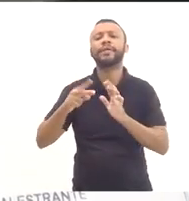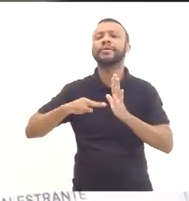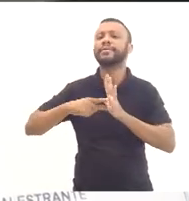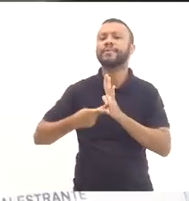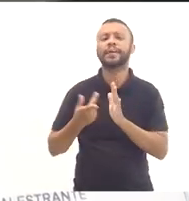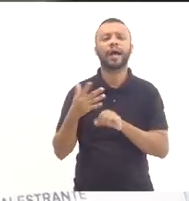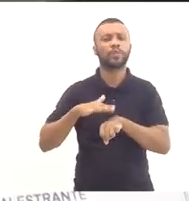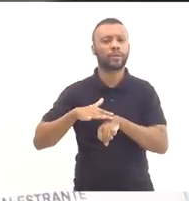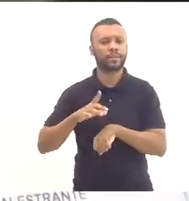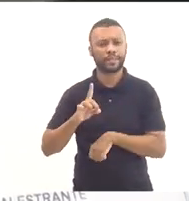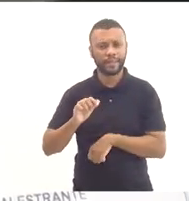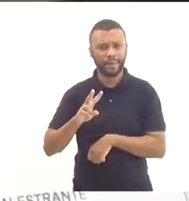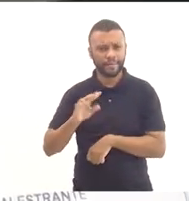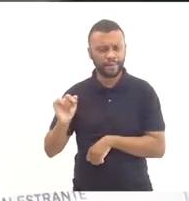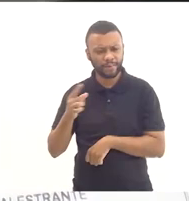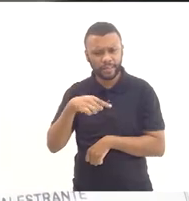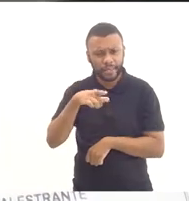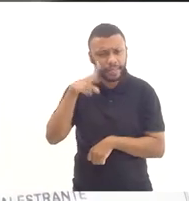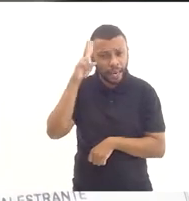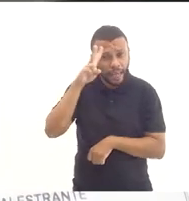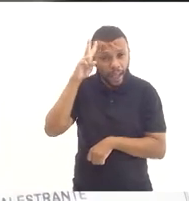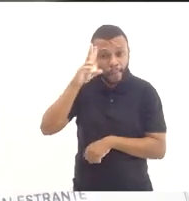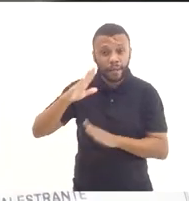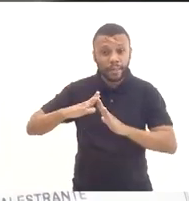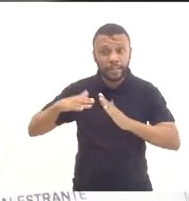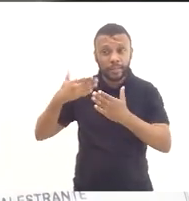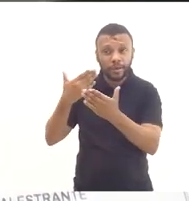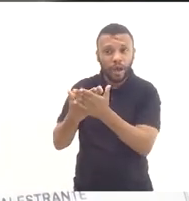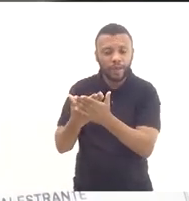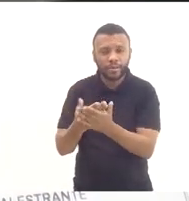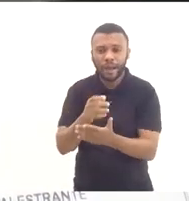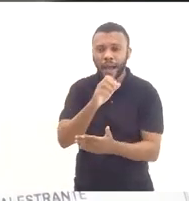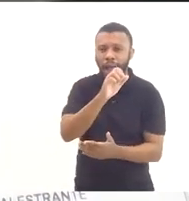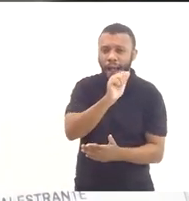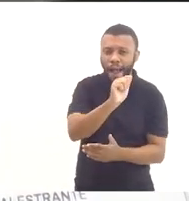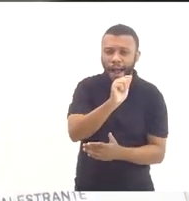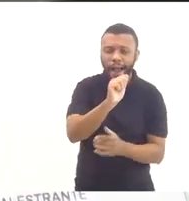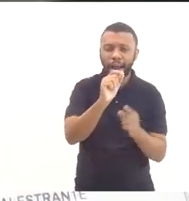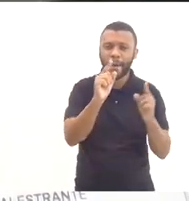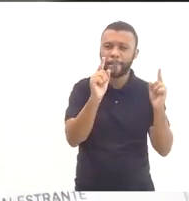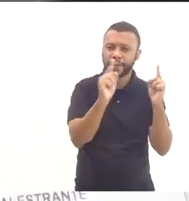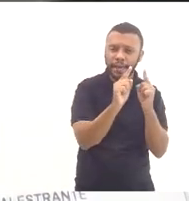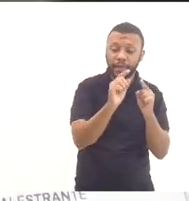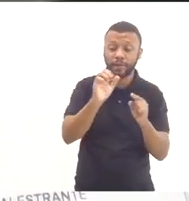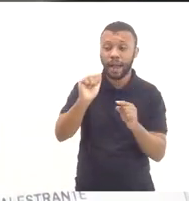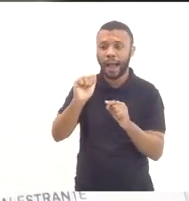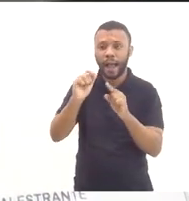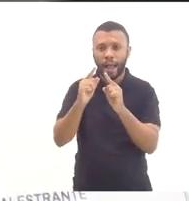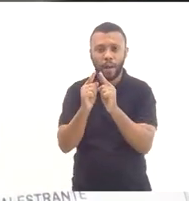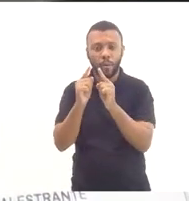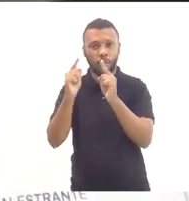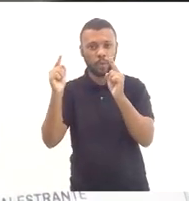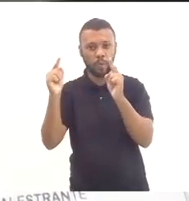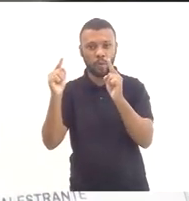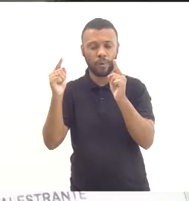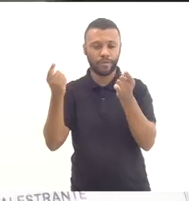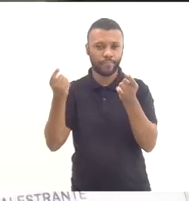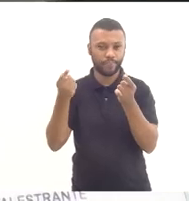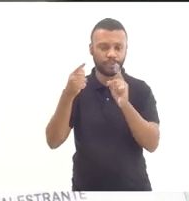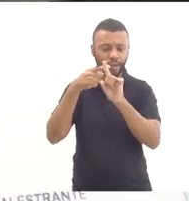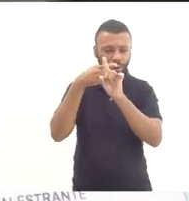a vocês lembram na escola com certeza aquela coisa do azinho azão não sou especialista só para ficar fácil de ilustrar